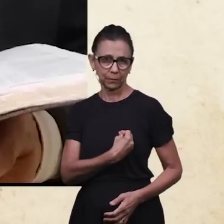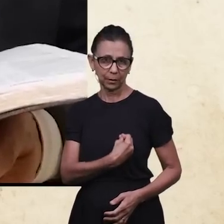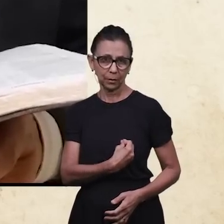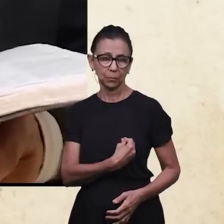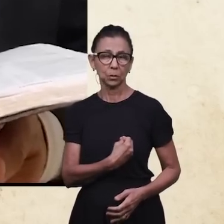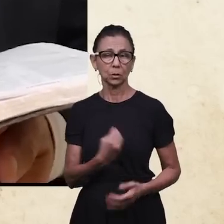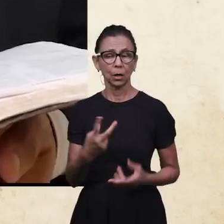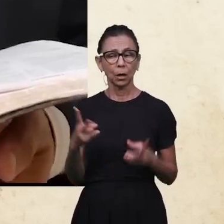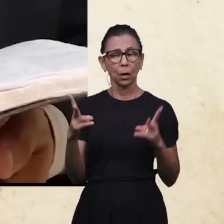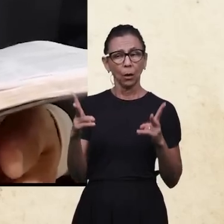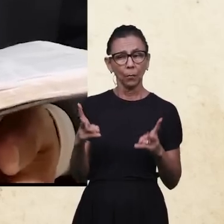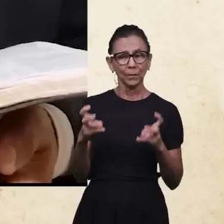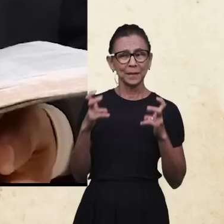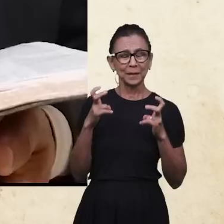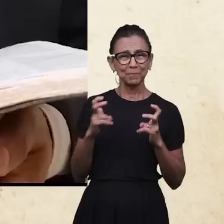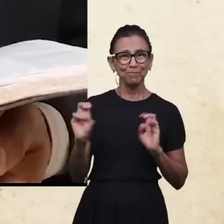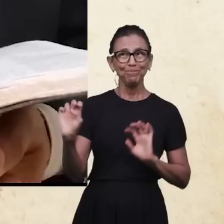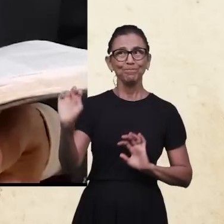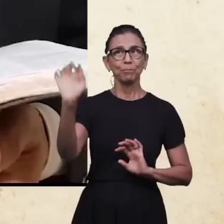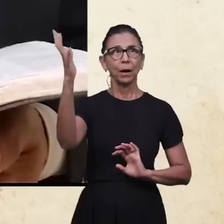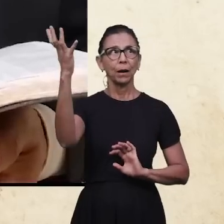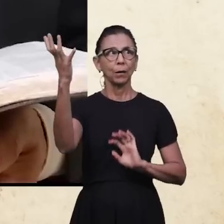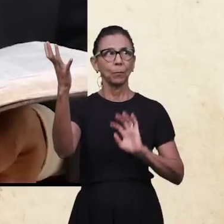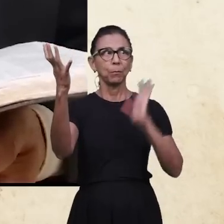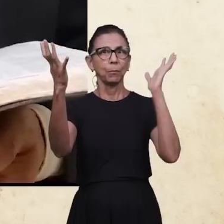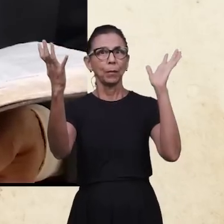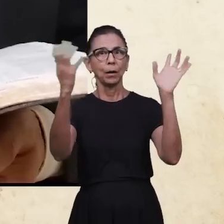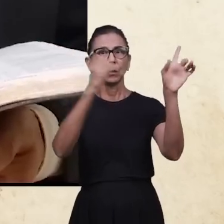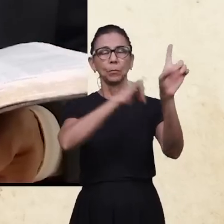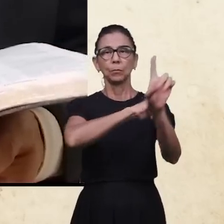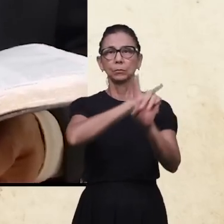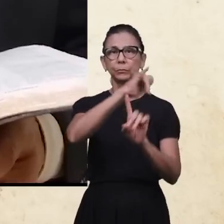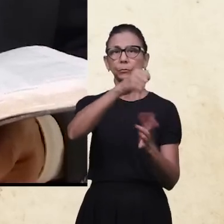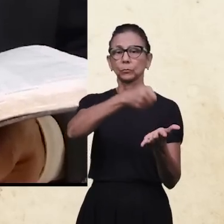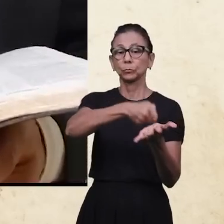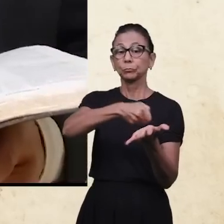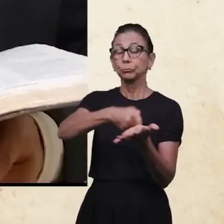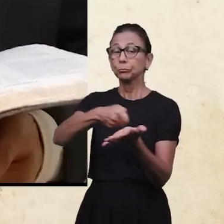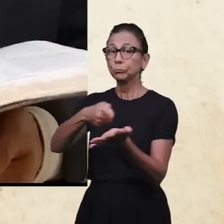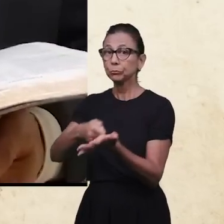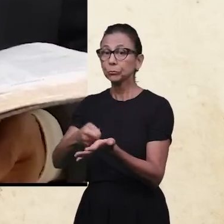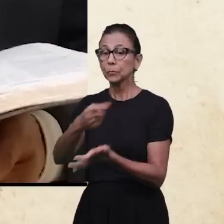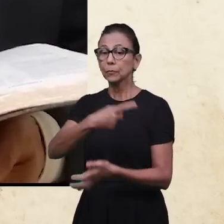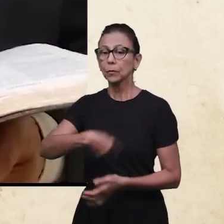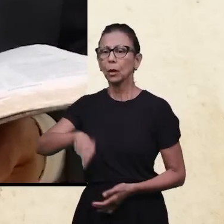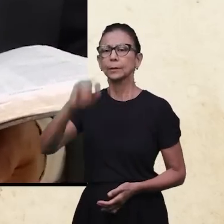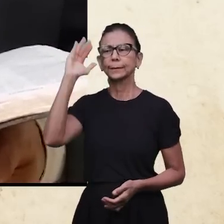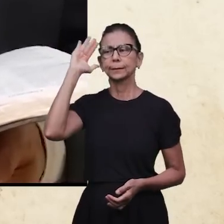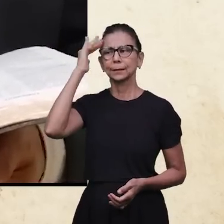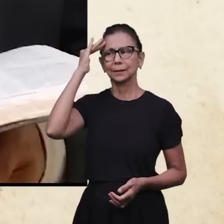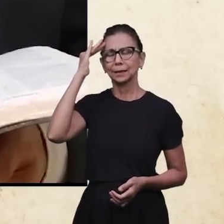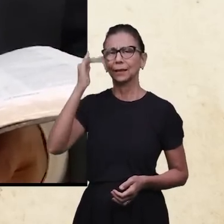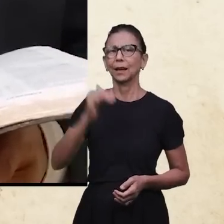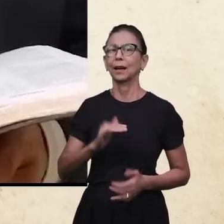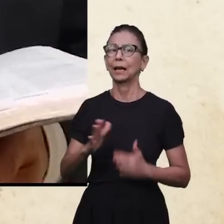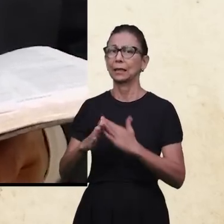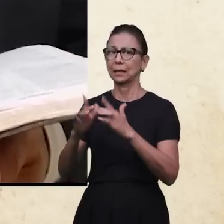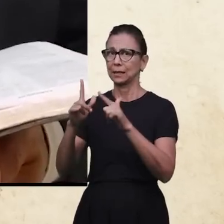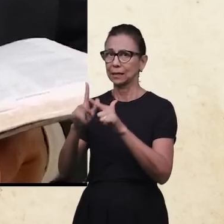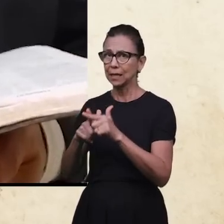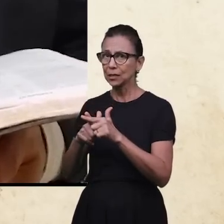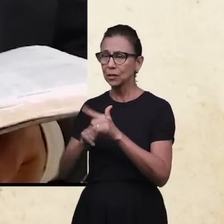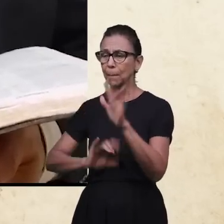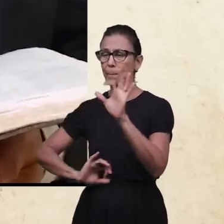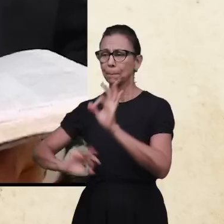nós podemos ver os sinais, os acontecimentos e entender que há uma